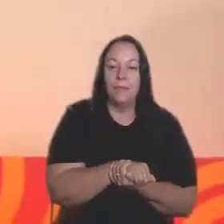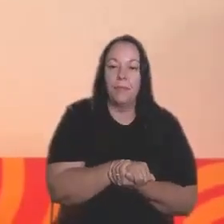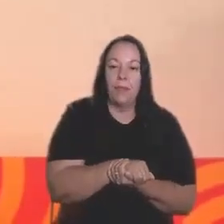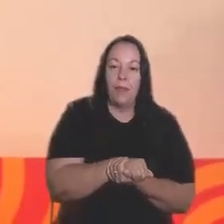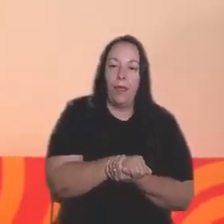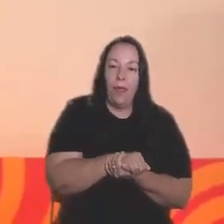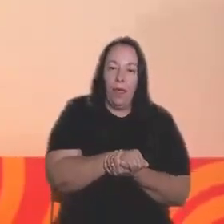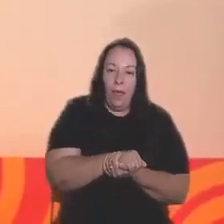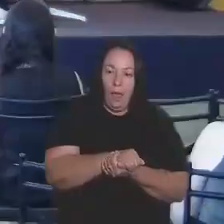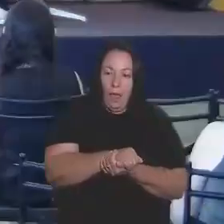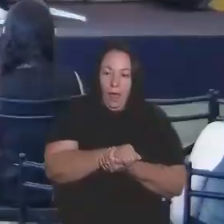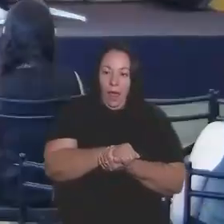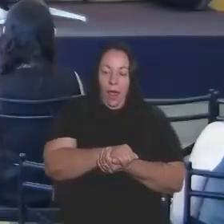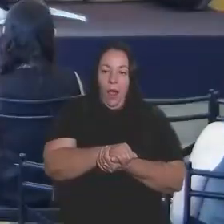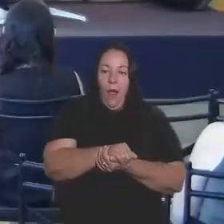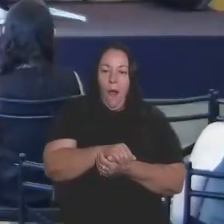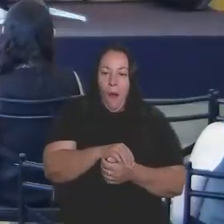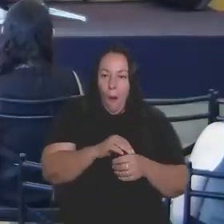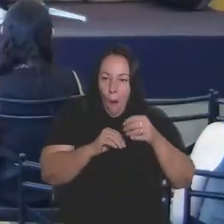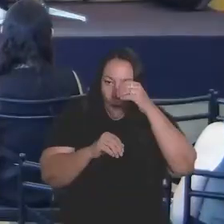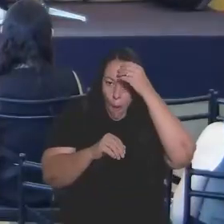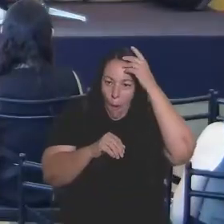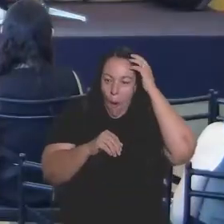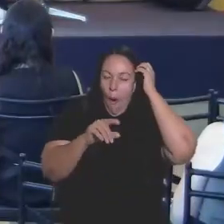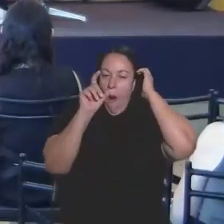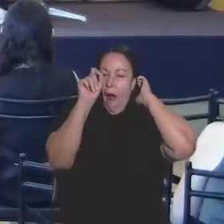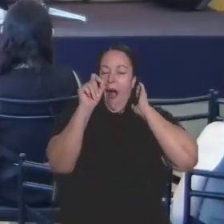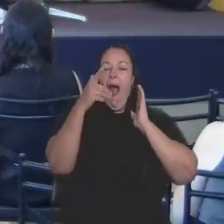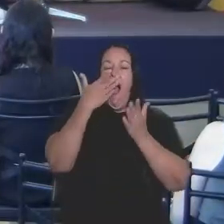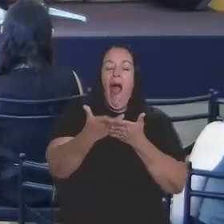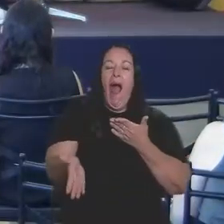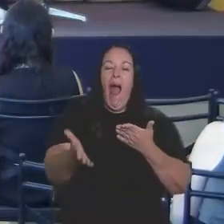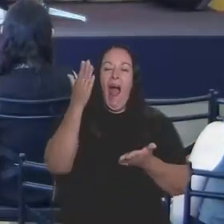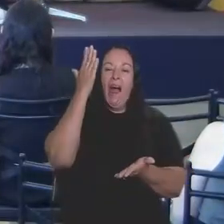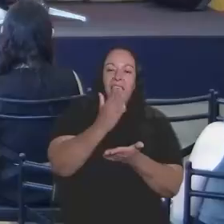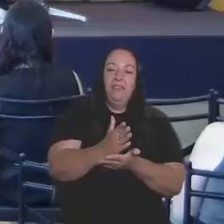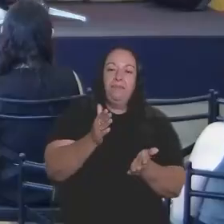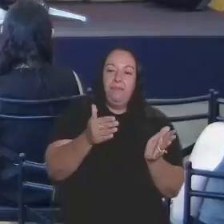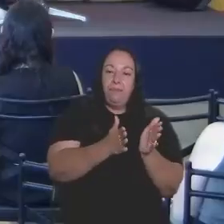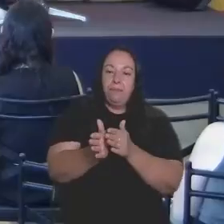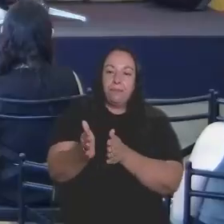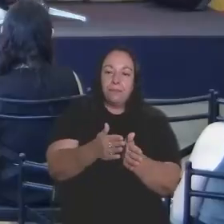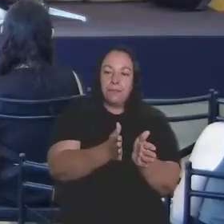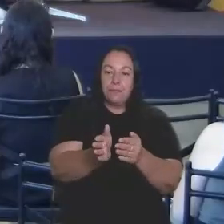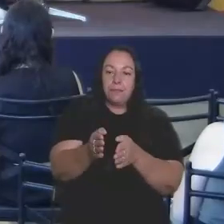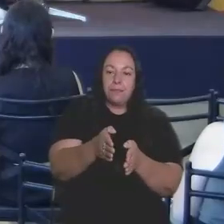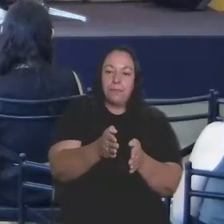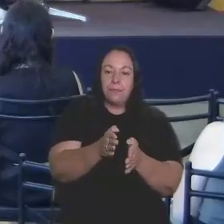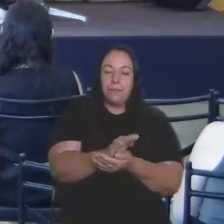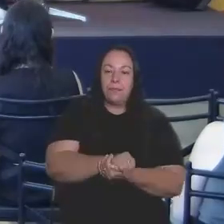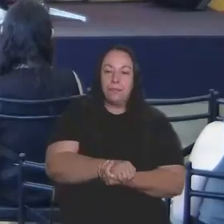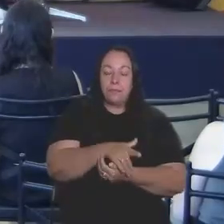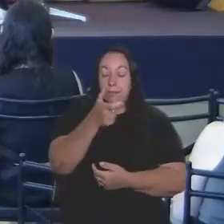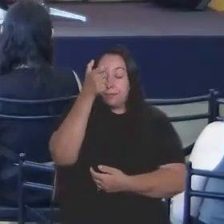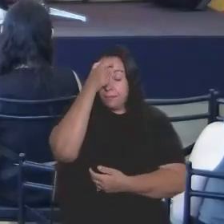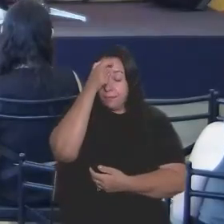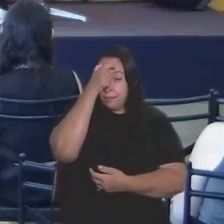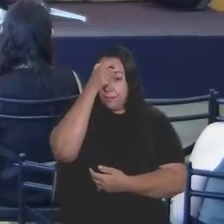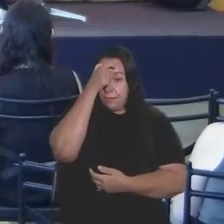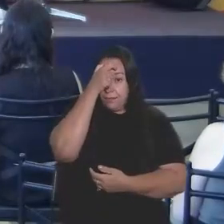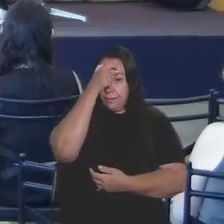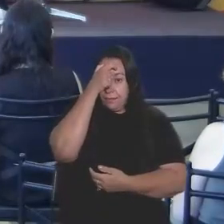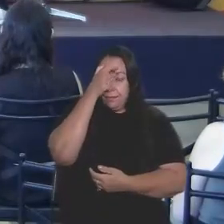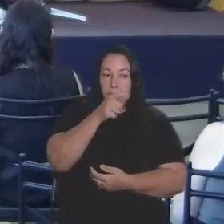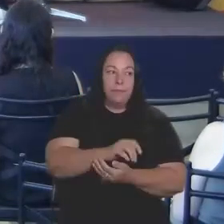que o que a gente perdeu no meio do caminho foi justamente porque essa consciência não foi sendo